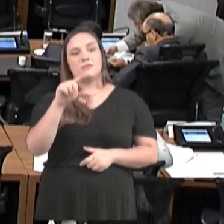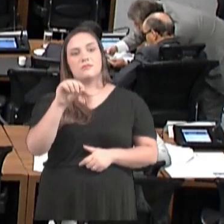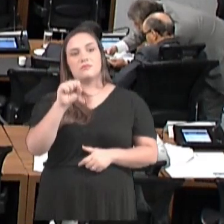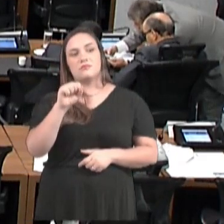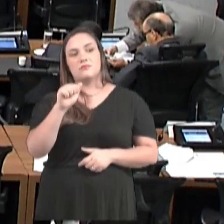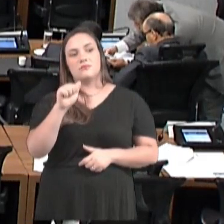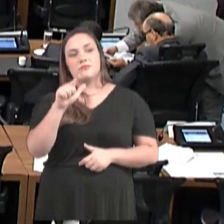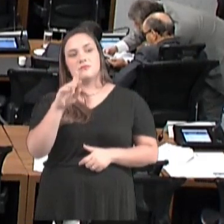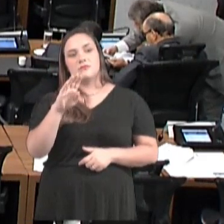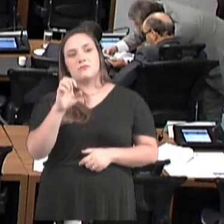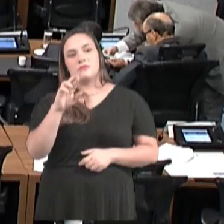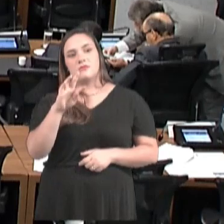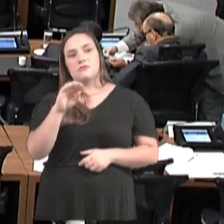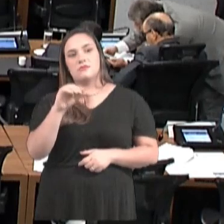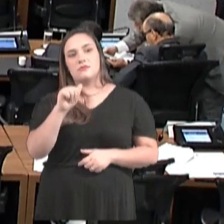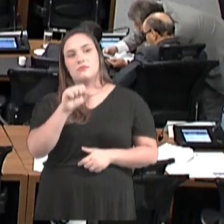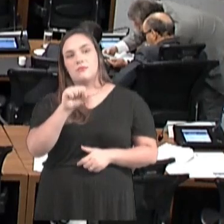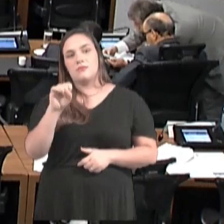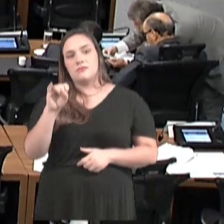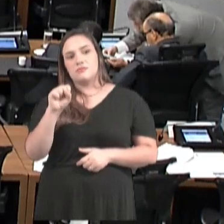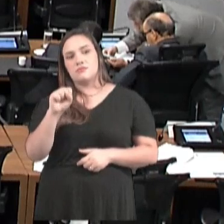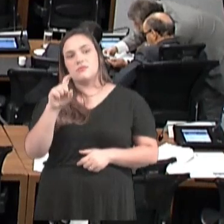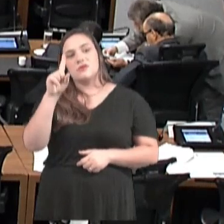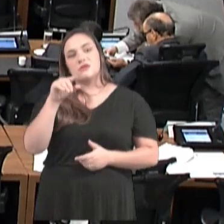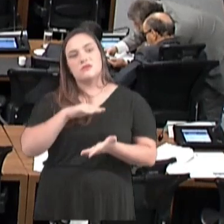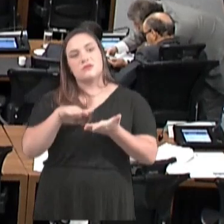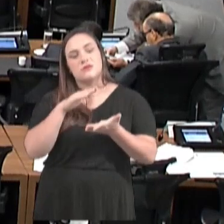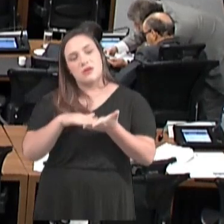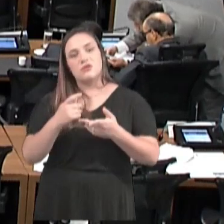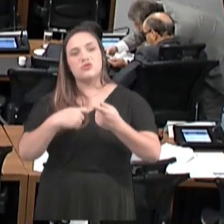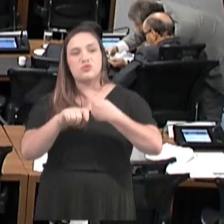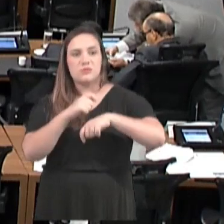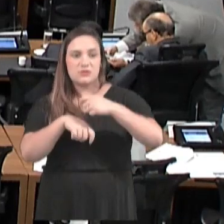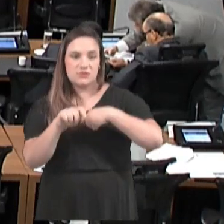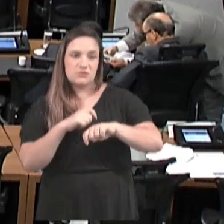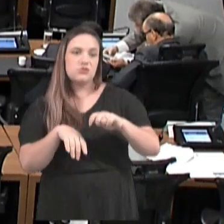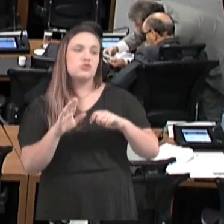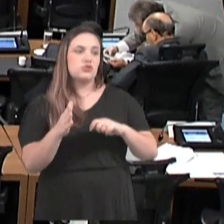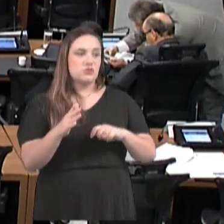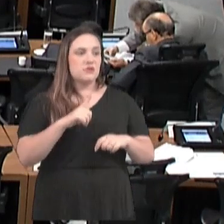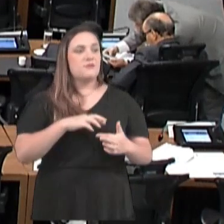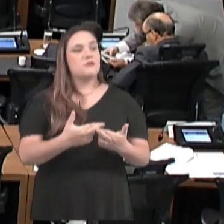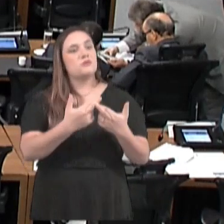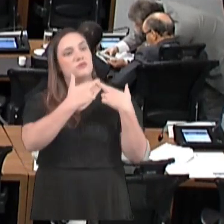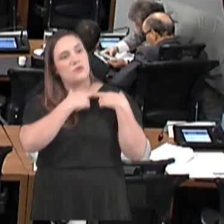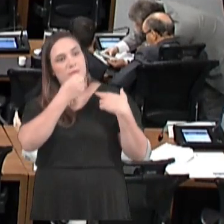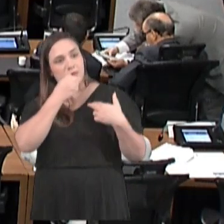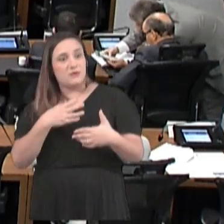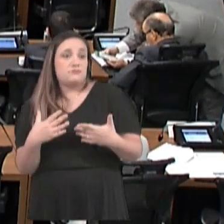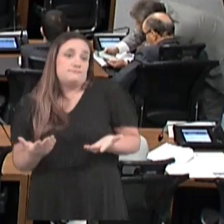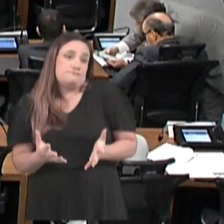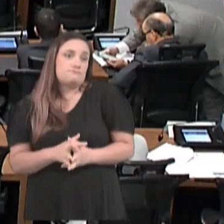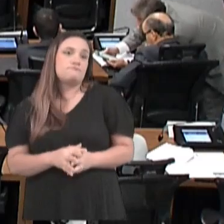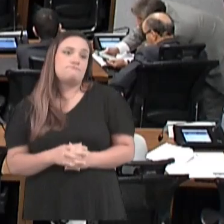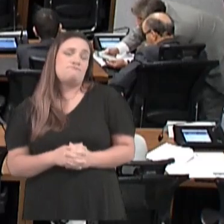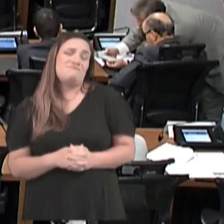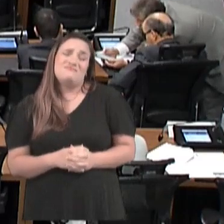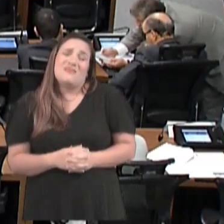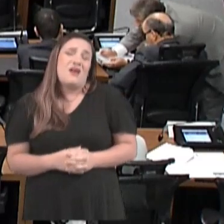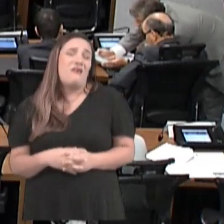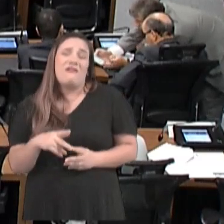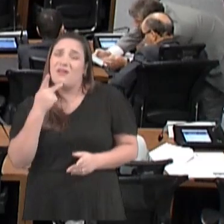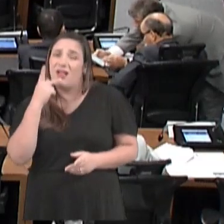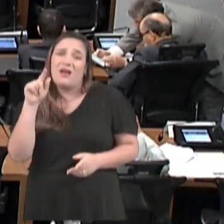foi secretário de administração, né, exerceu a sua função muito bem, então é